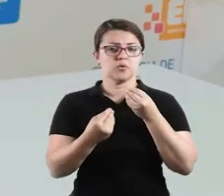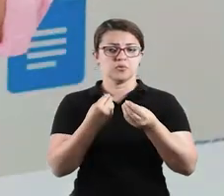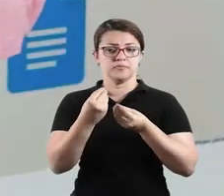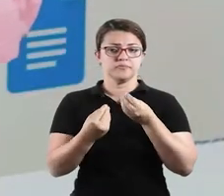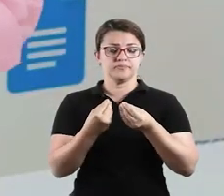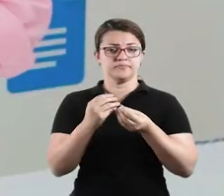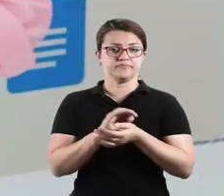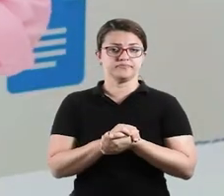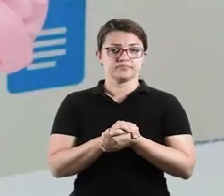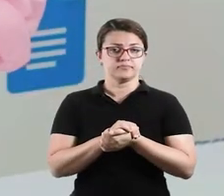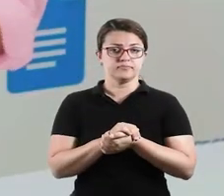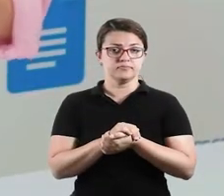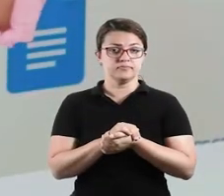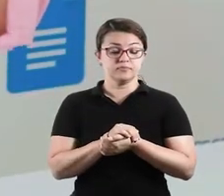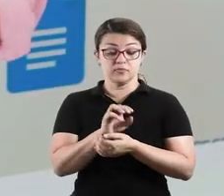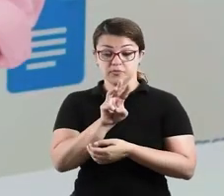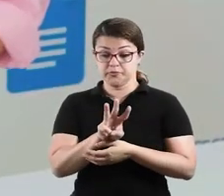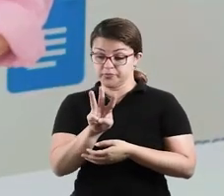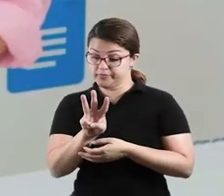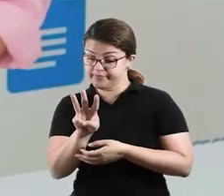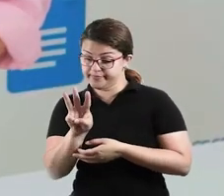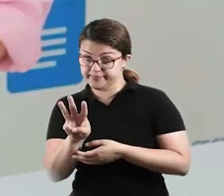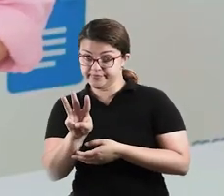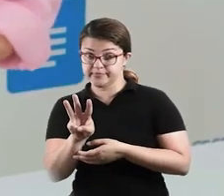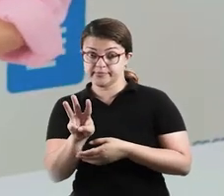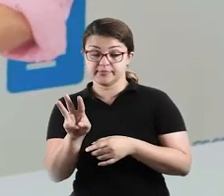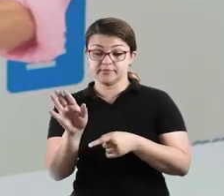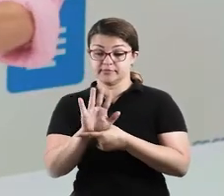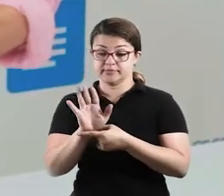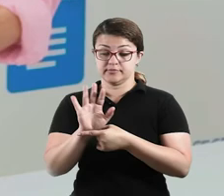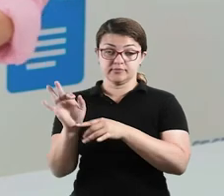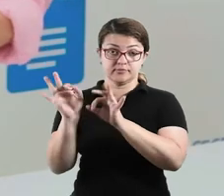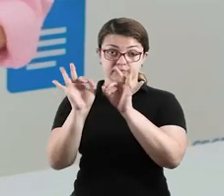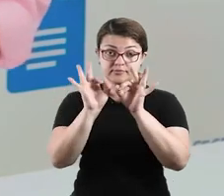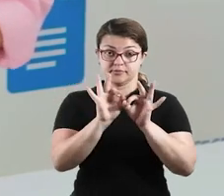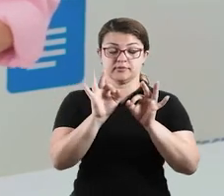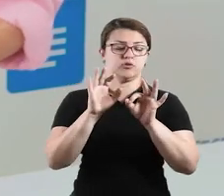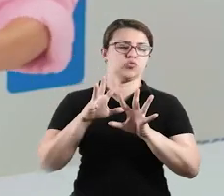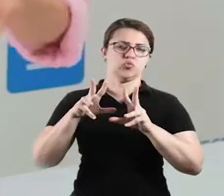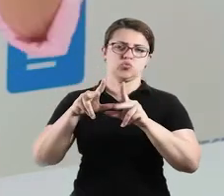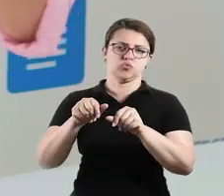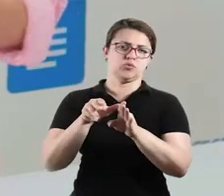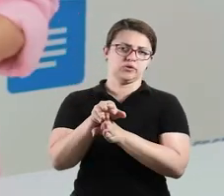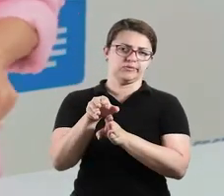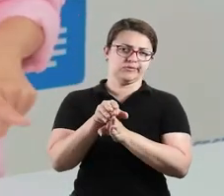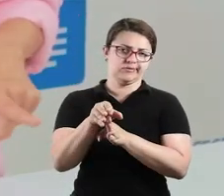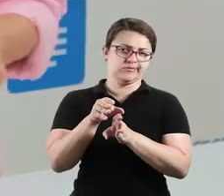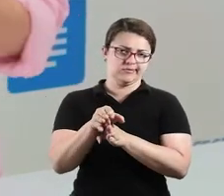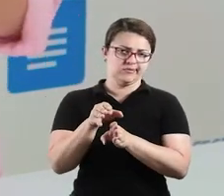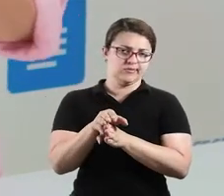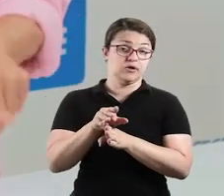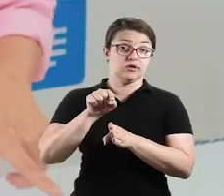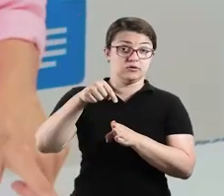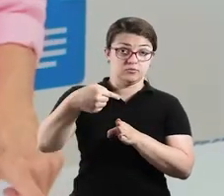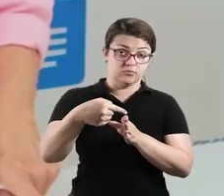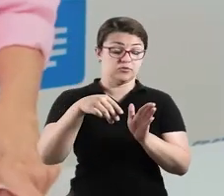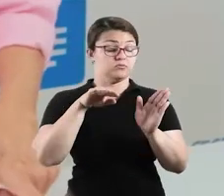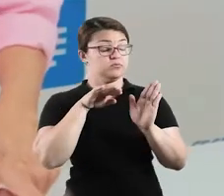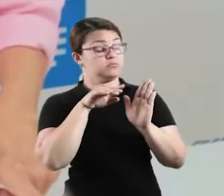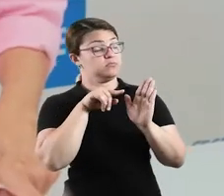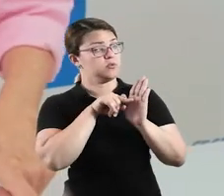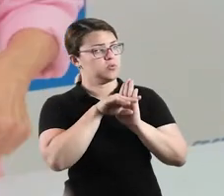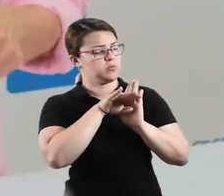temperatura. Então você vai acessar, vai assistir ao vídeo e vai ter todas as instruções. Em seguida, você vai realizar